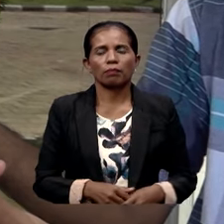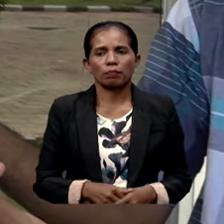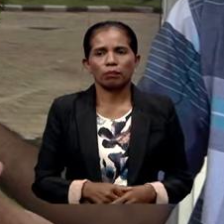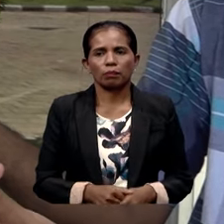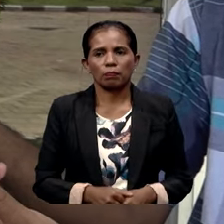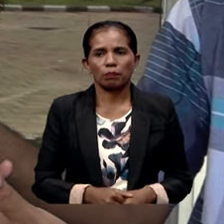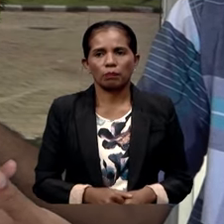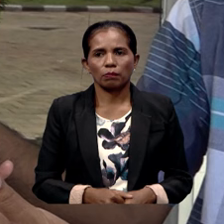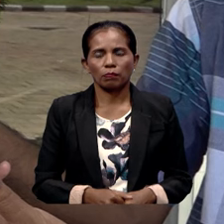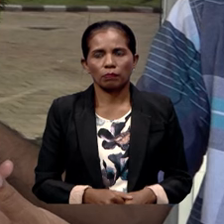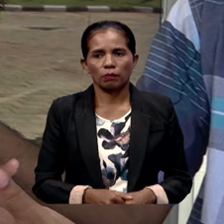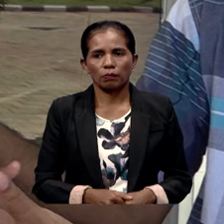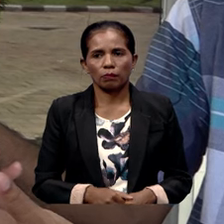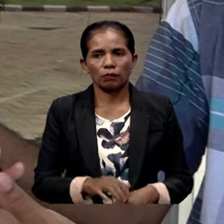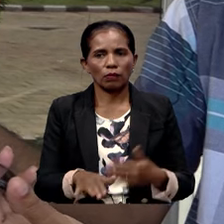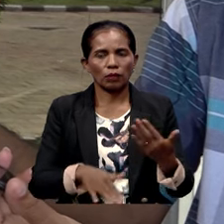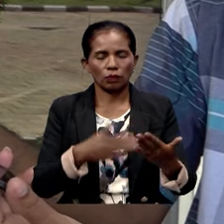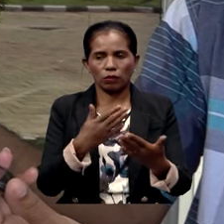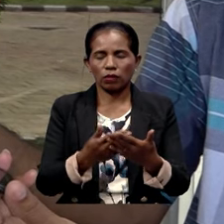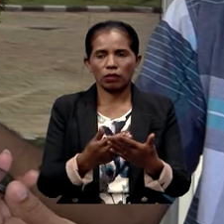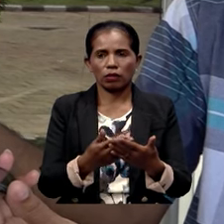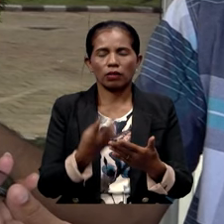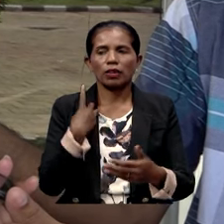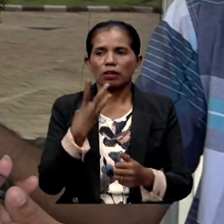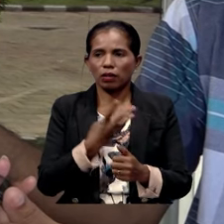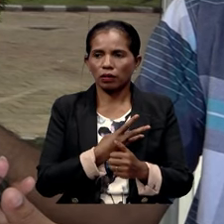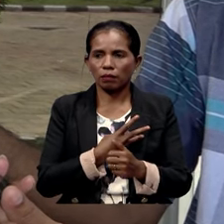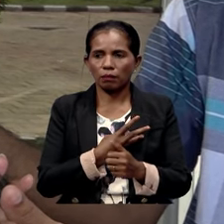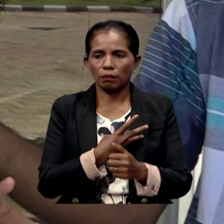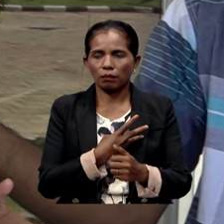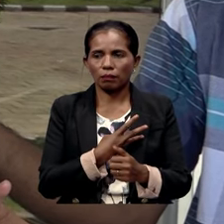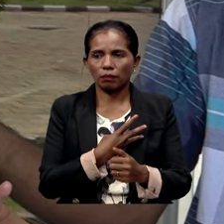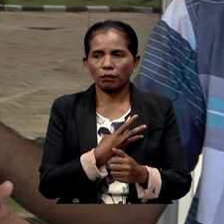E substância ne toma. E aí tem a Constituição, artigo